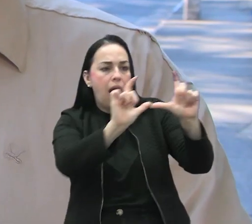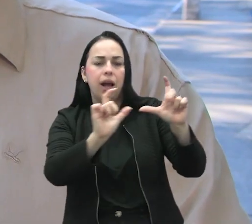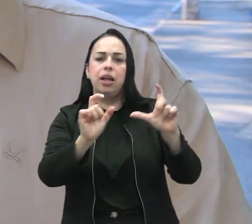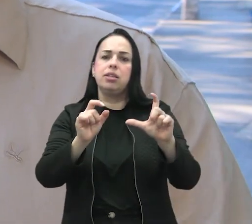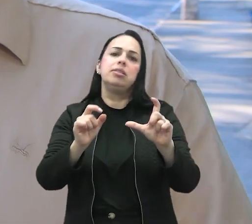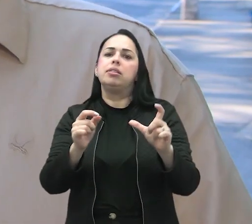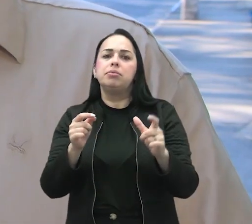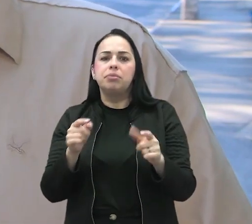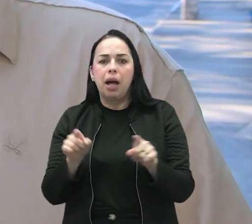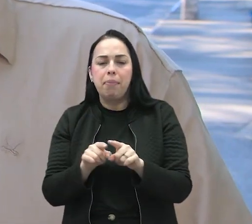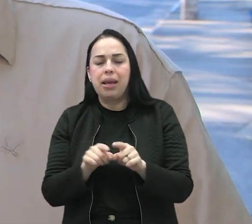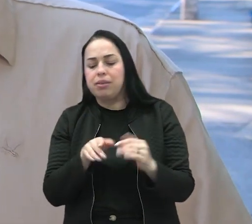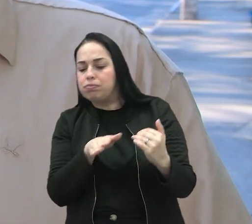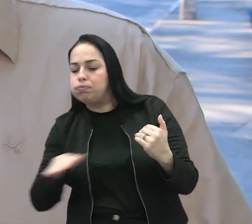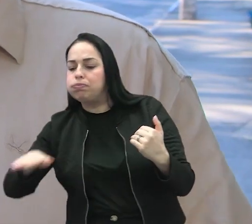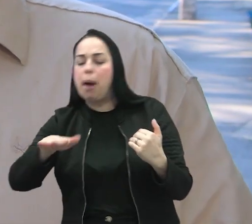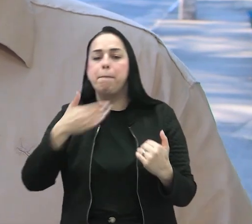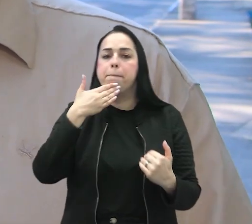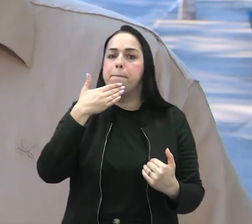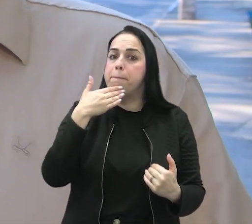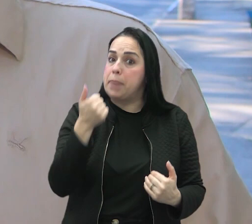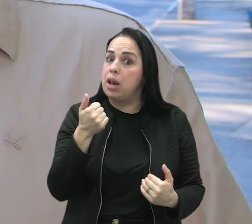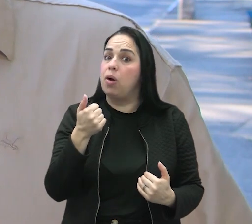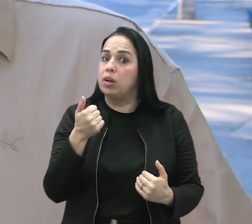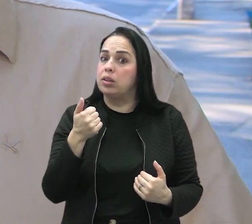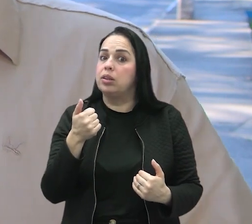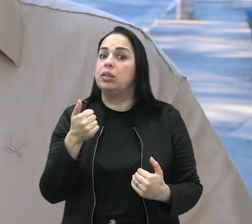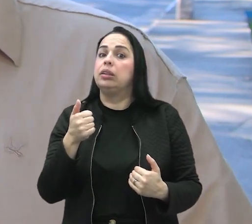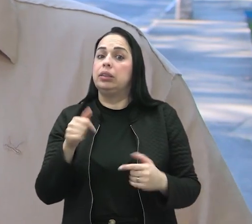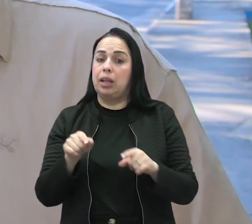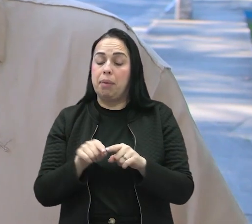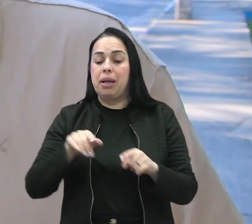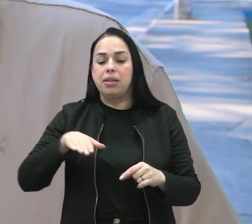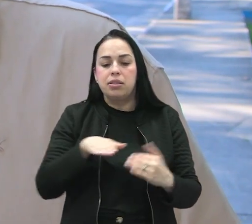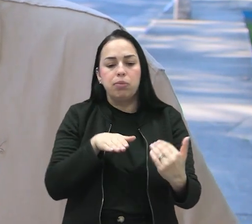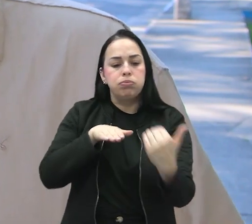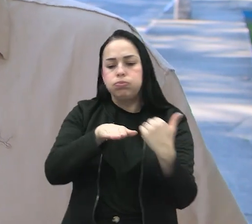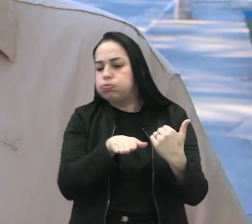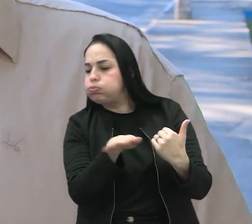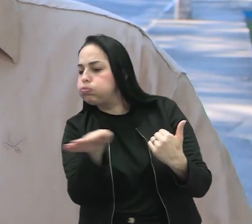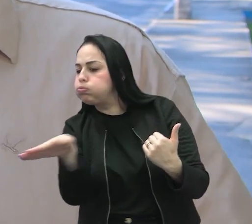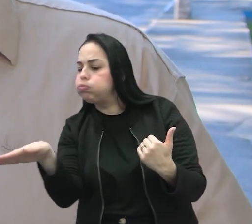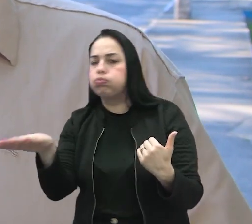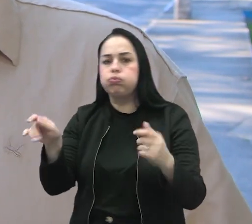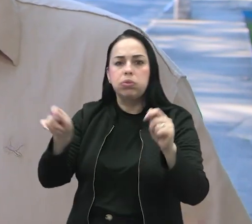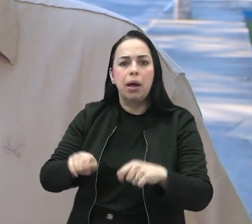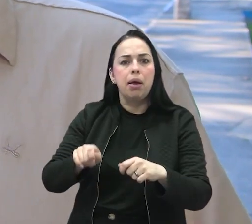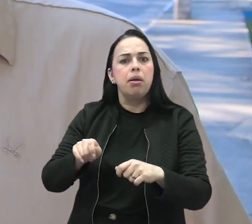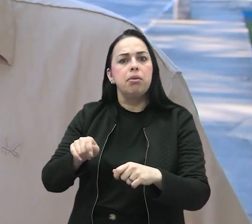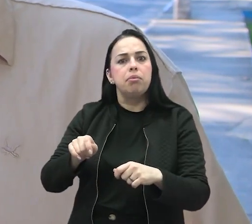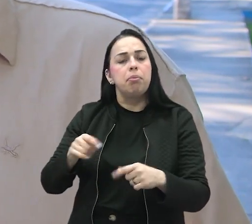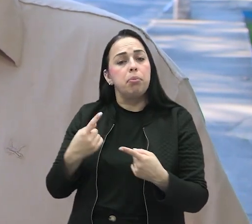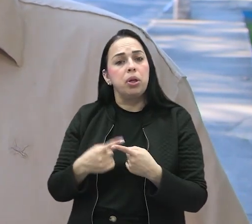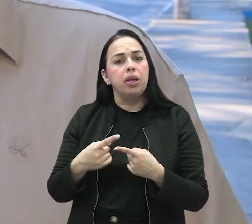adequação viária, acessos melhores, conexão entre outras vias, se possível, para poder melhorar,